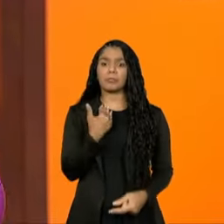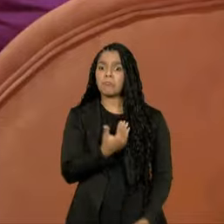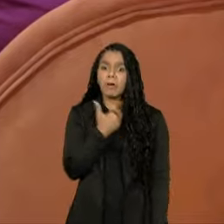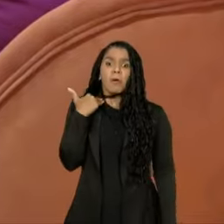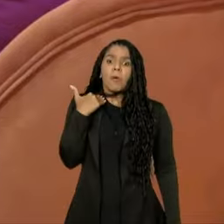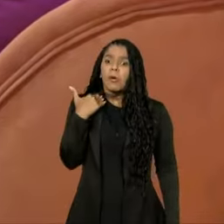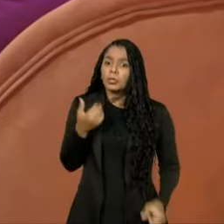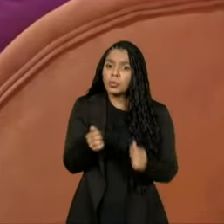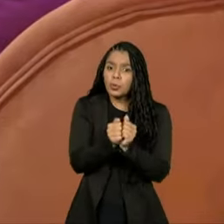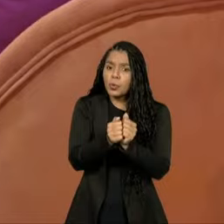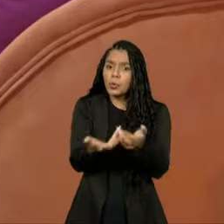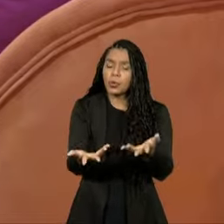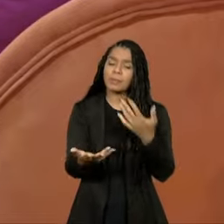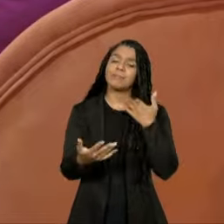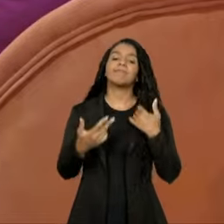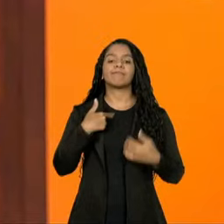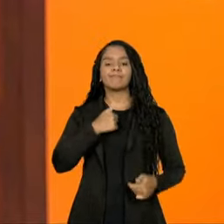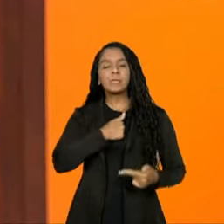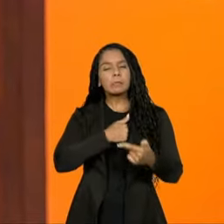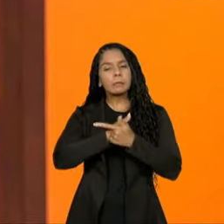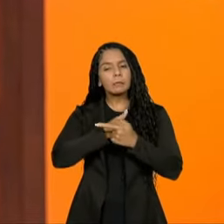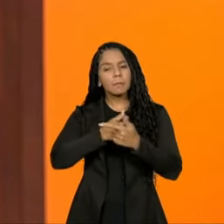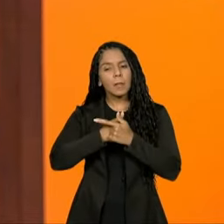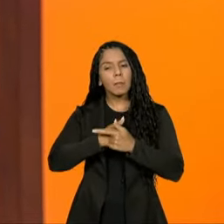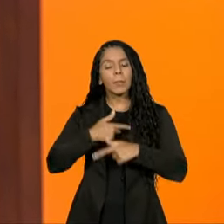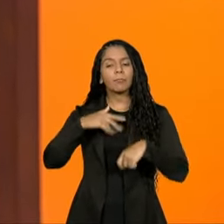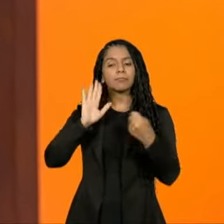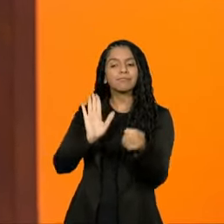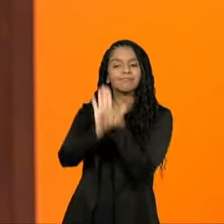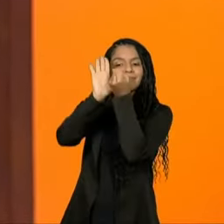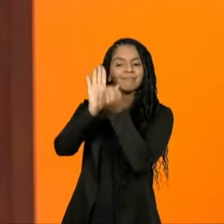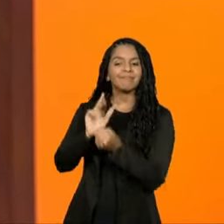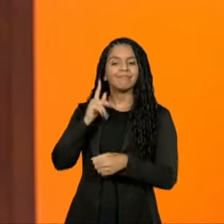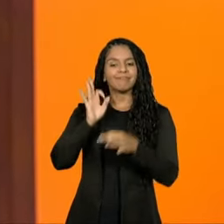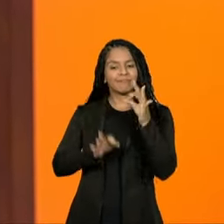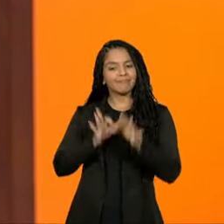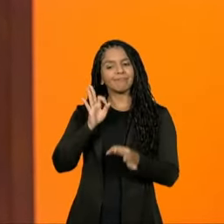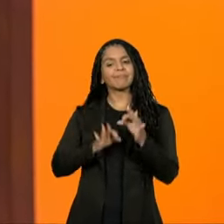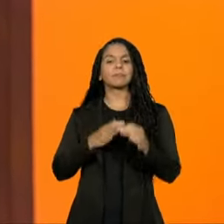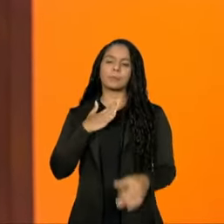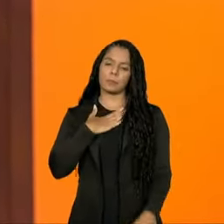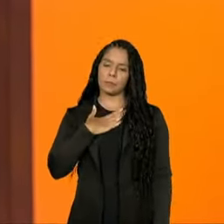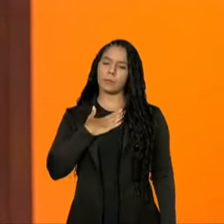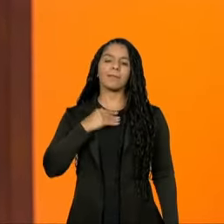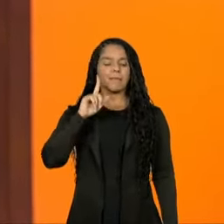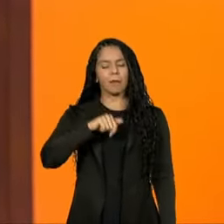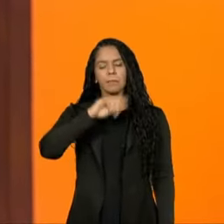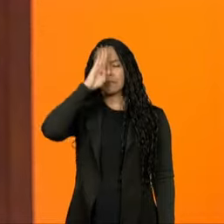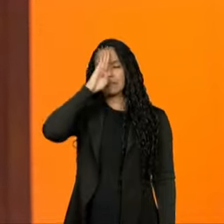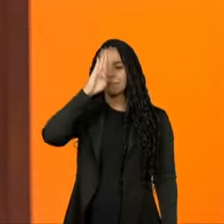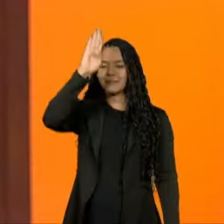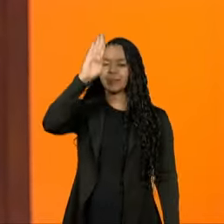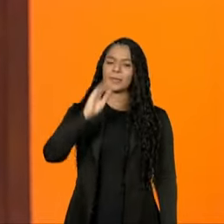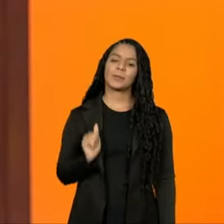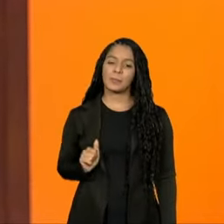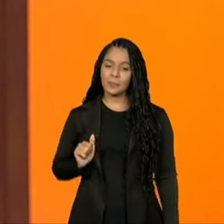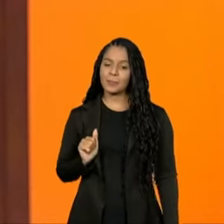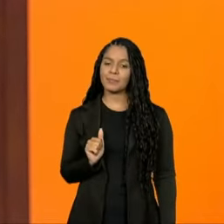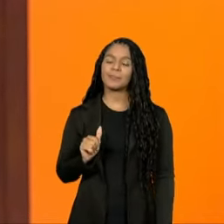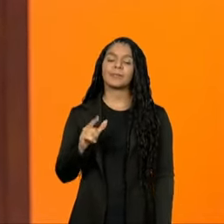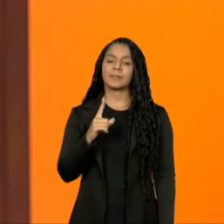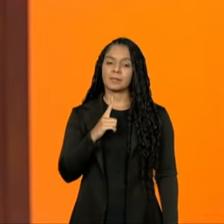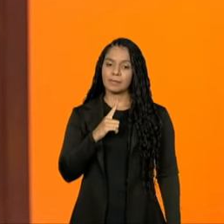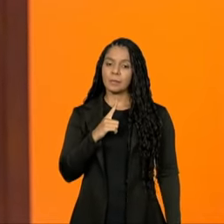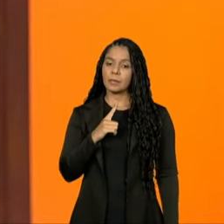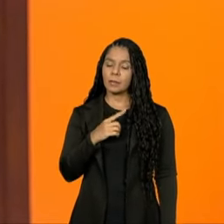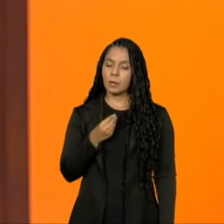morrem. Exatamente. Então, esse papel simbólico da justiça, para mim, é fundamental. Eu tenho um